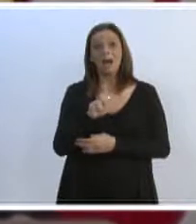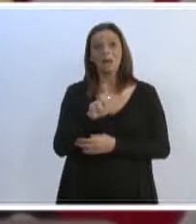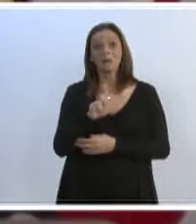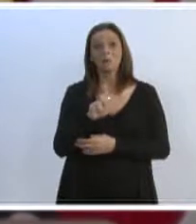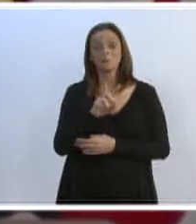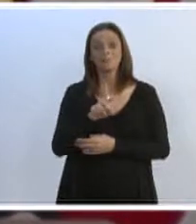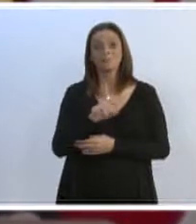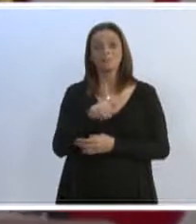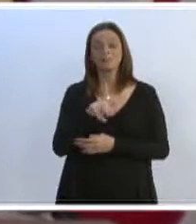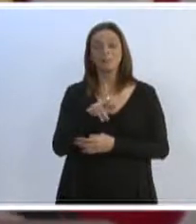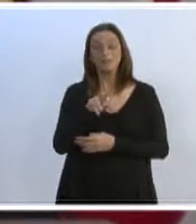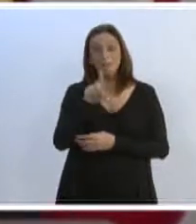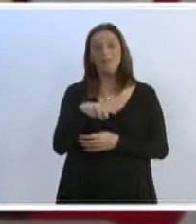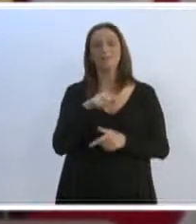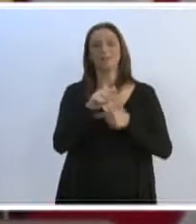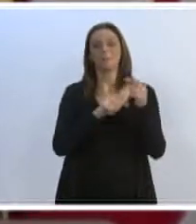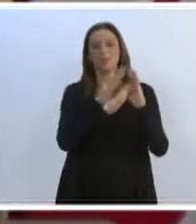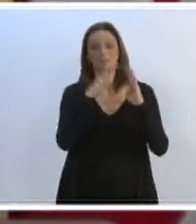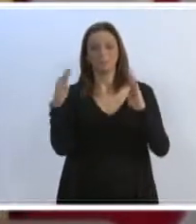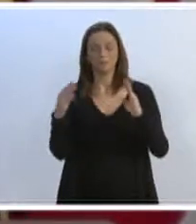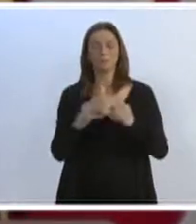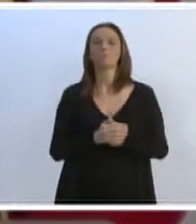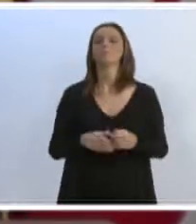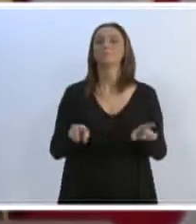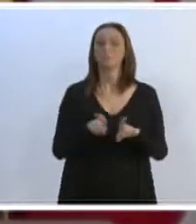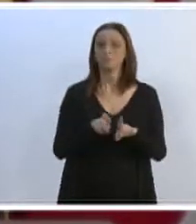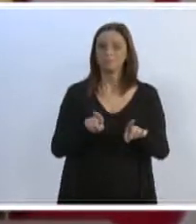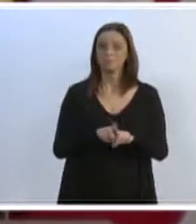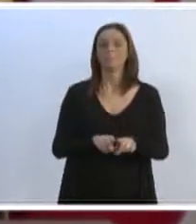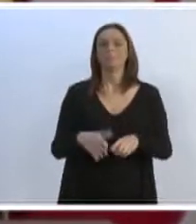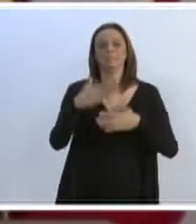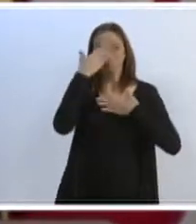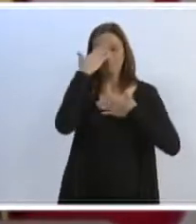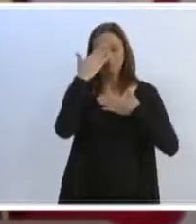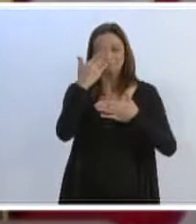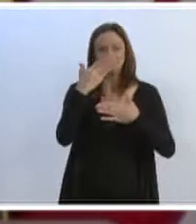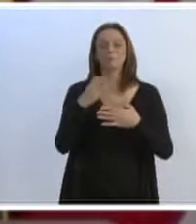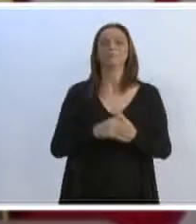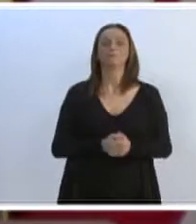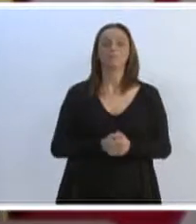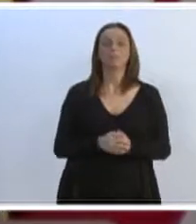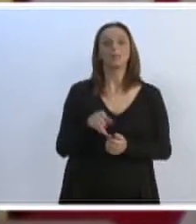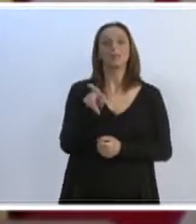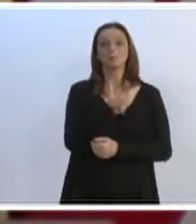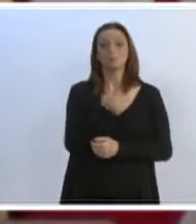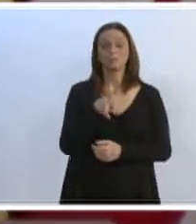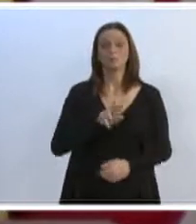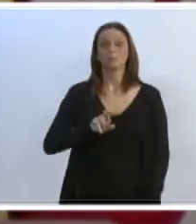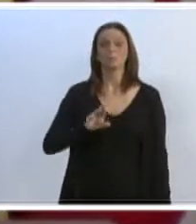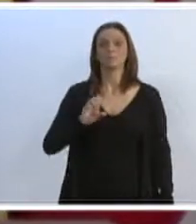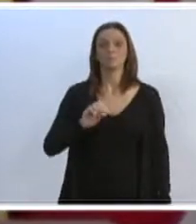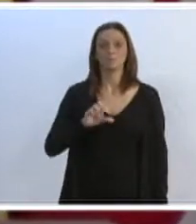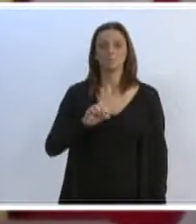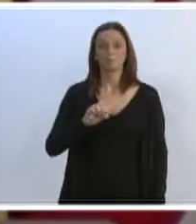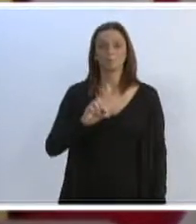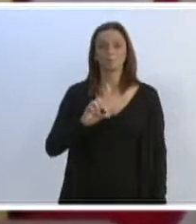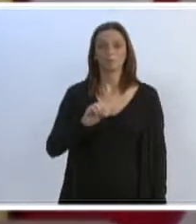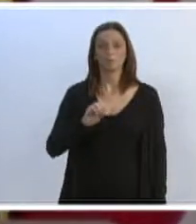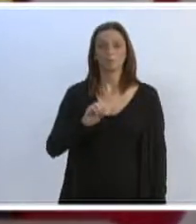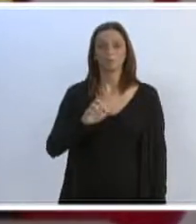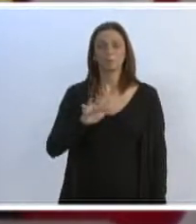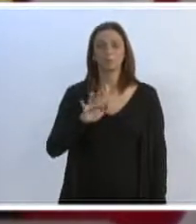fala, até porque depois da fala do Silvio, da explanação do vídeo e também da fala da professora Sueli, a gente não